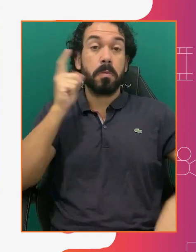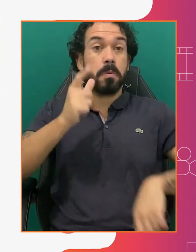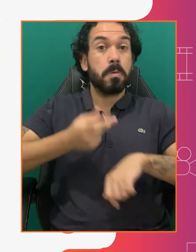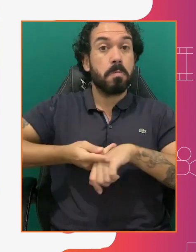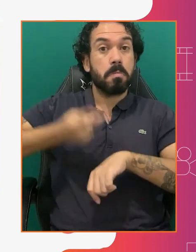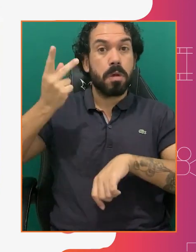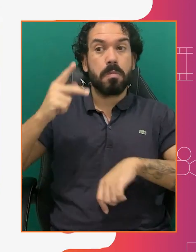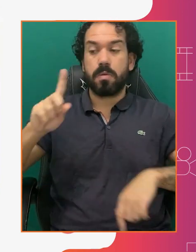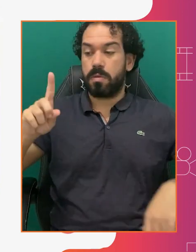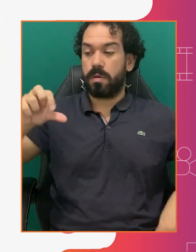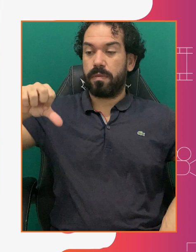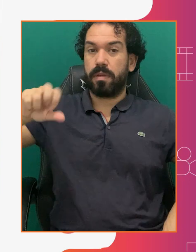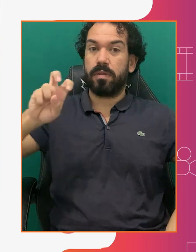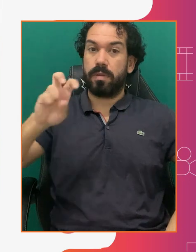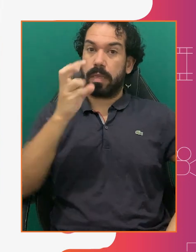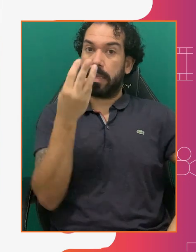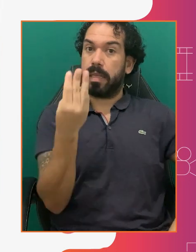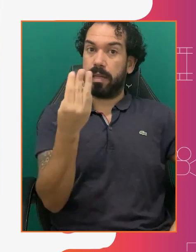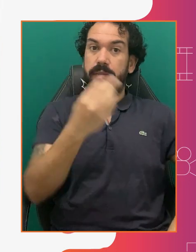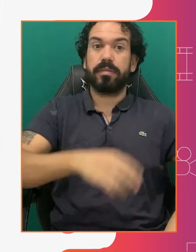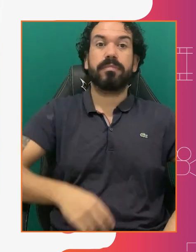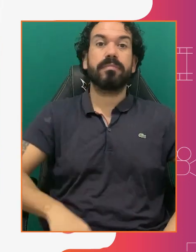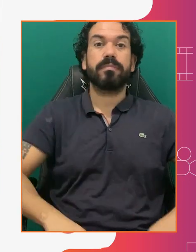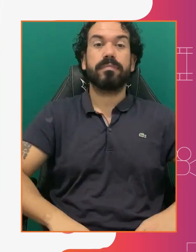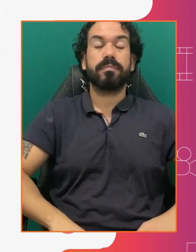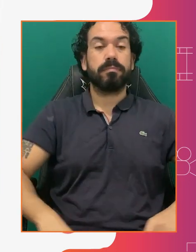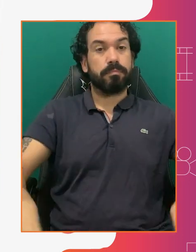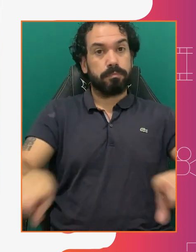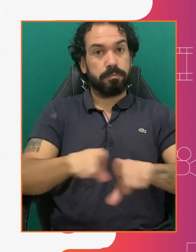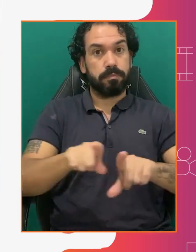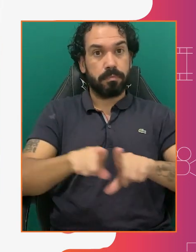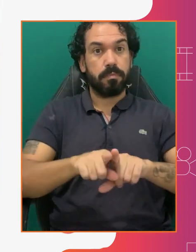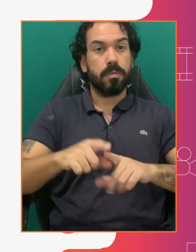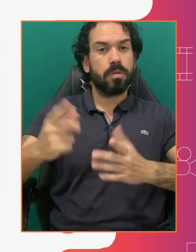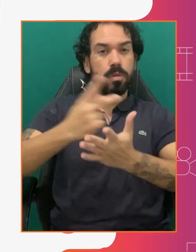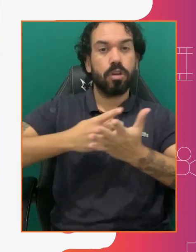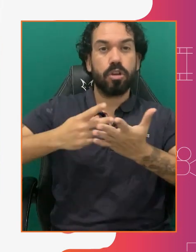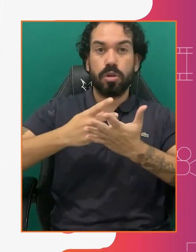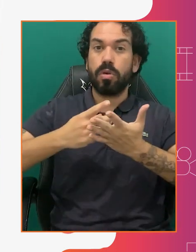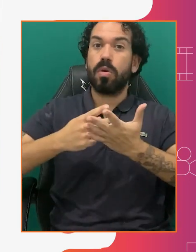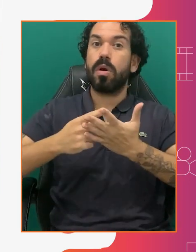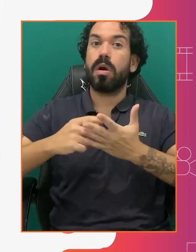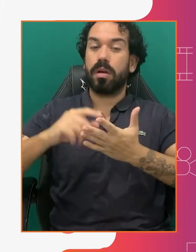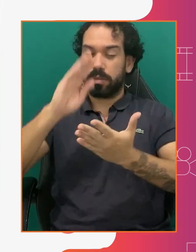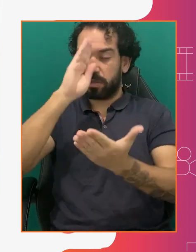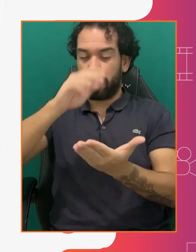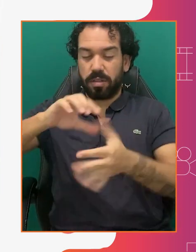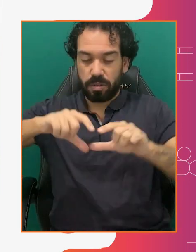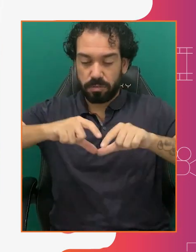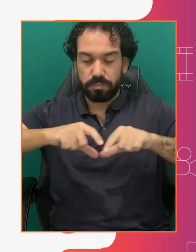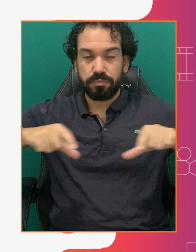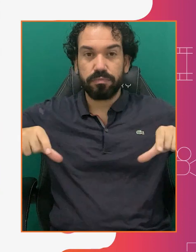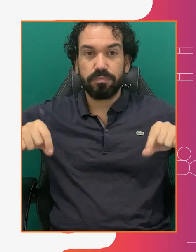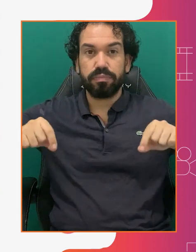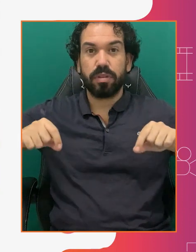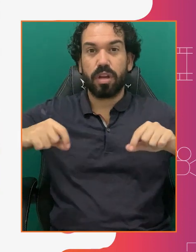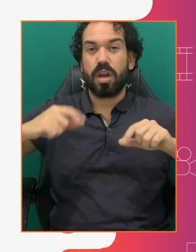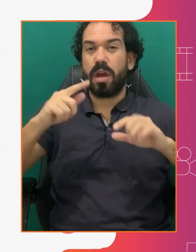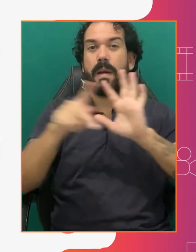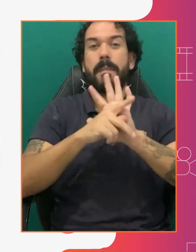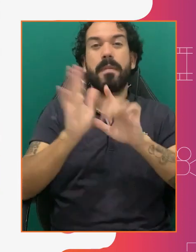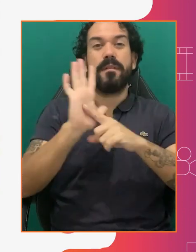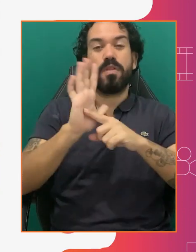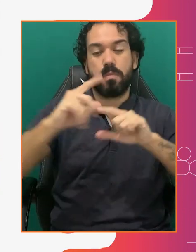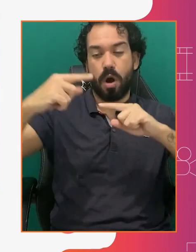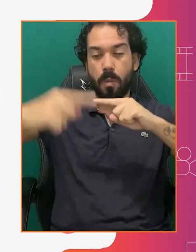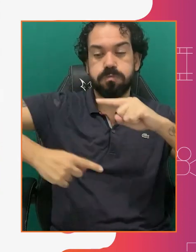em 1953. Ele também se destacou por desenhar diretamente em películas, que são aqueles rolos